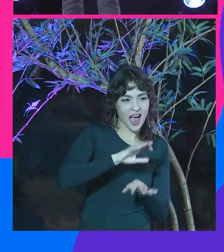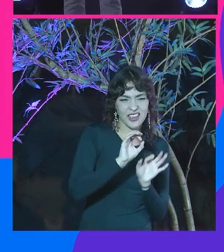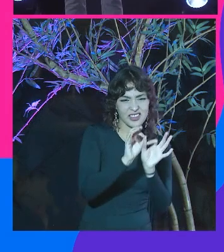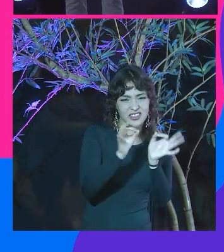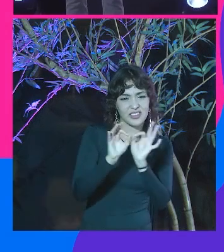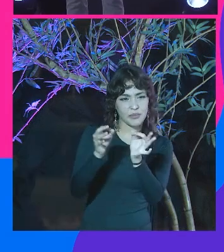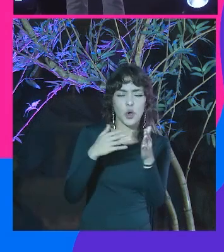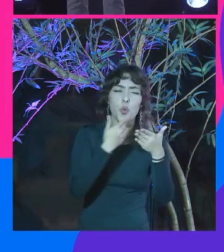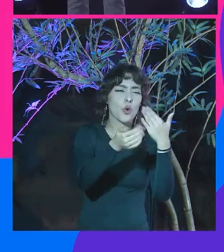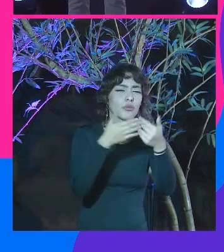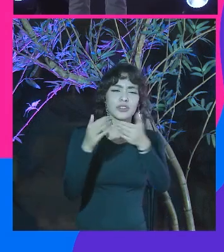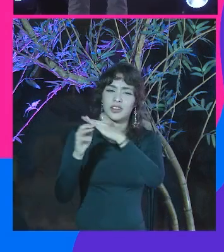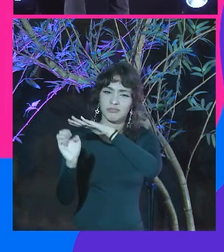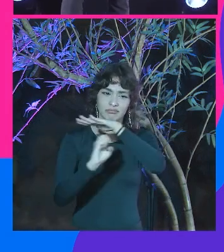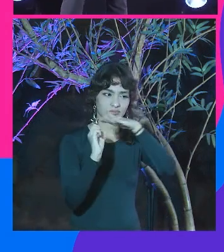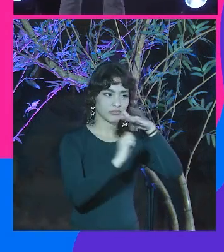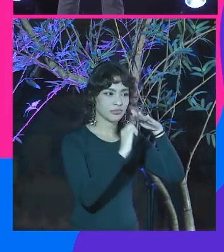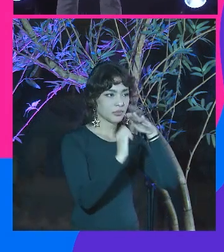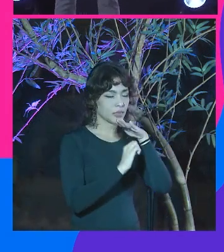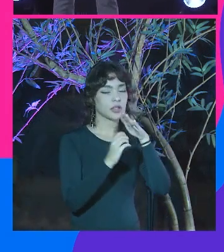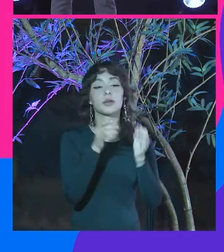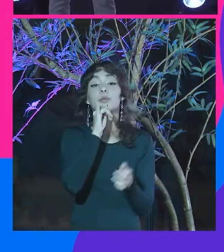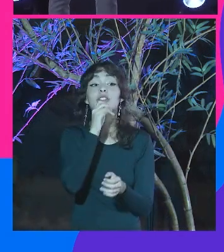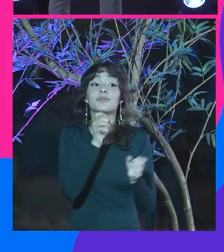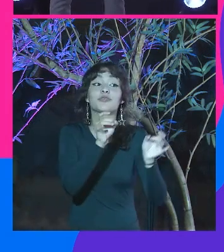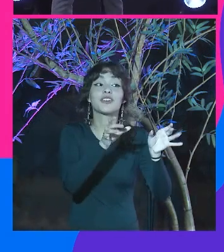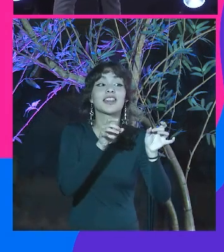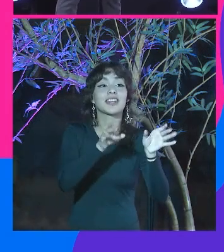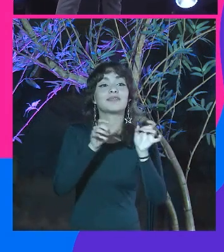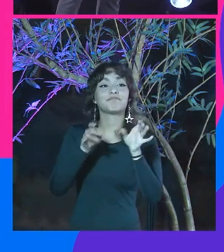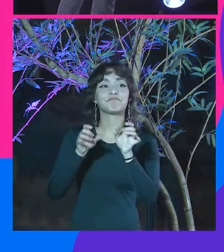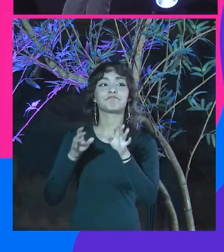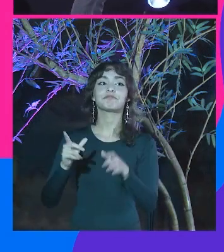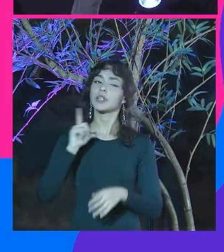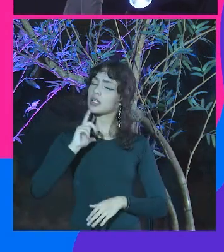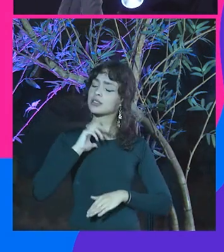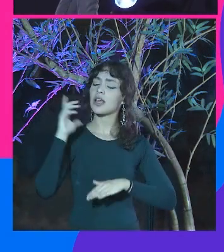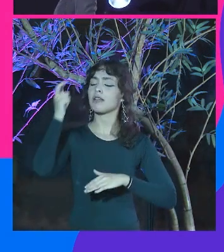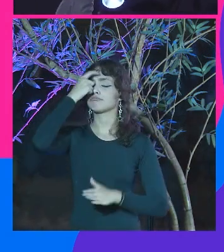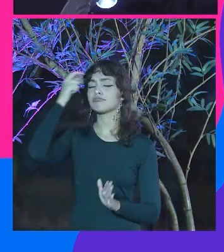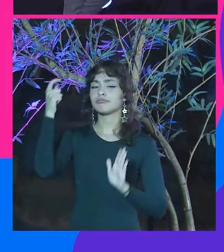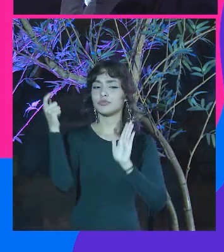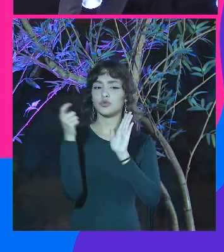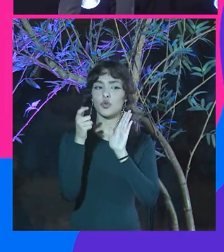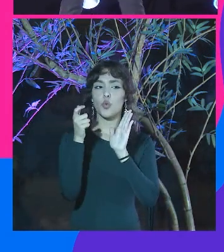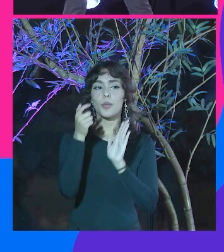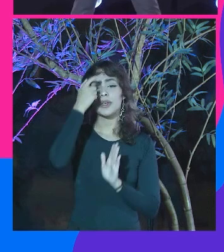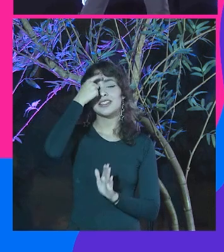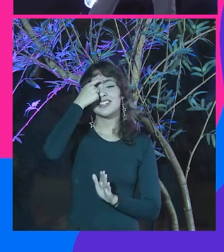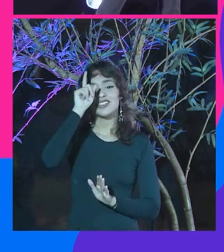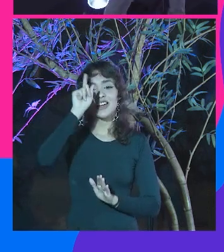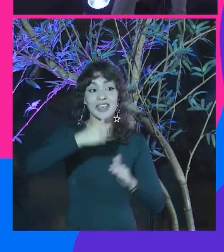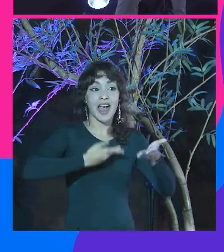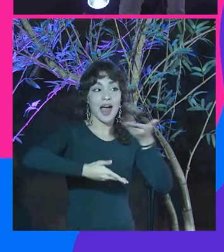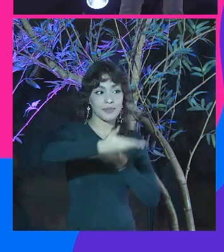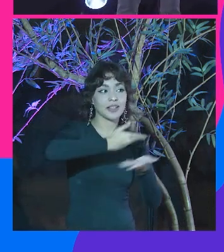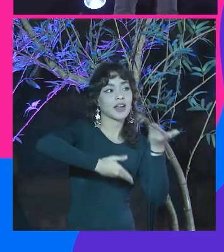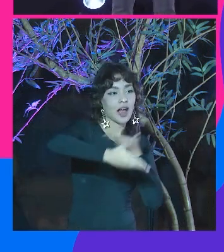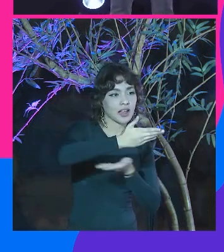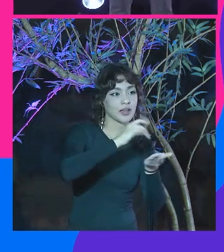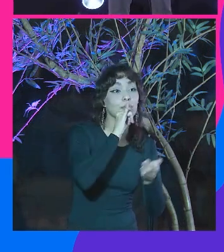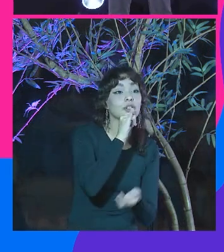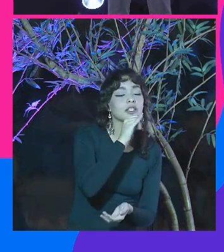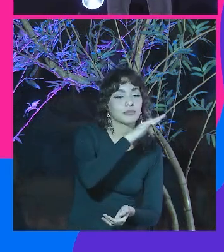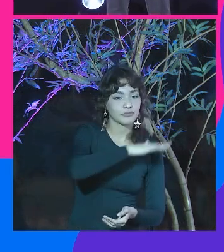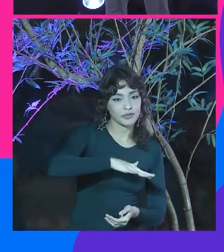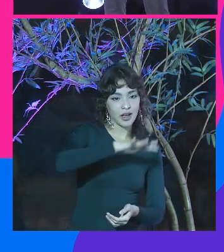de negócio, qualquer empresa, área de vendas. Eu tenho uma inteligência, que é inteligência aplicada. Vamos pensar, know-how. Aquela